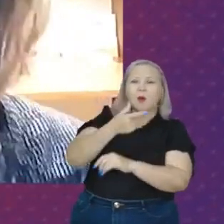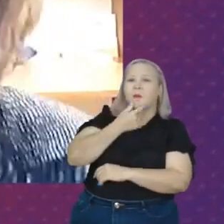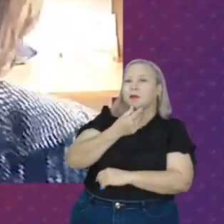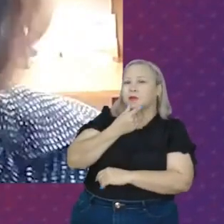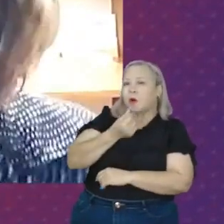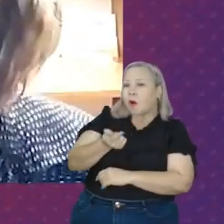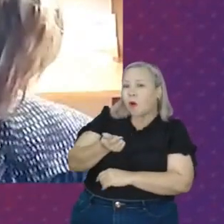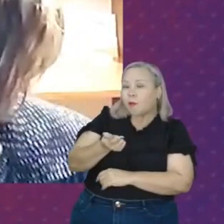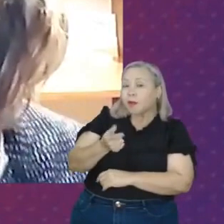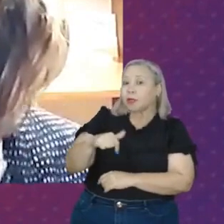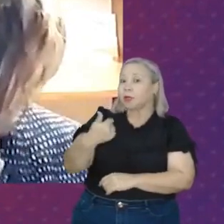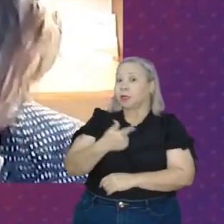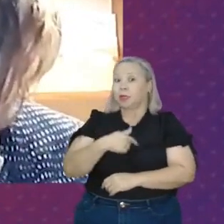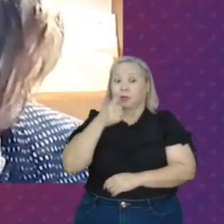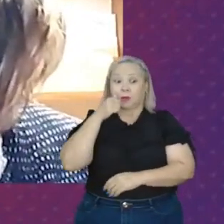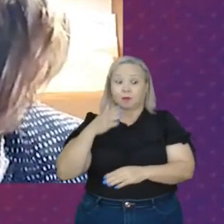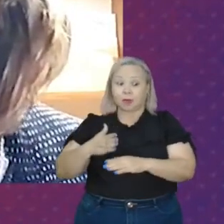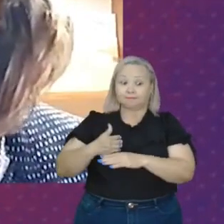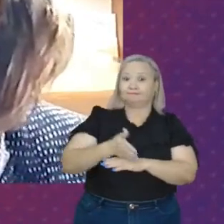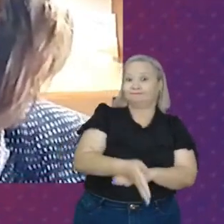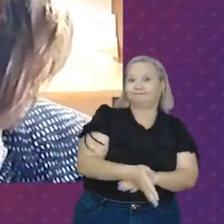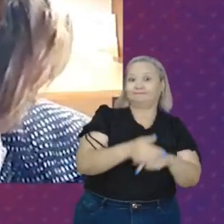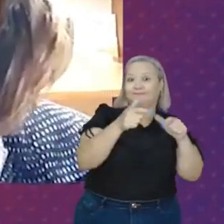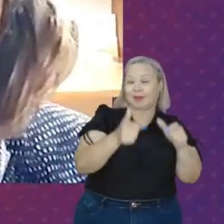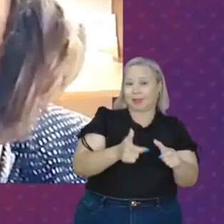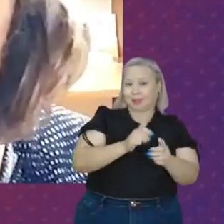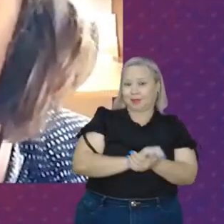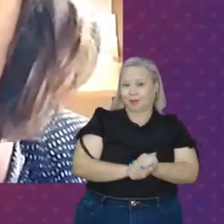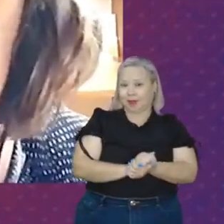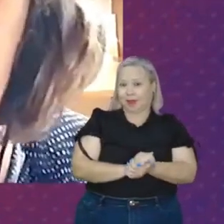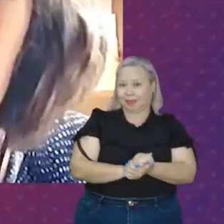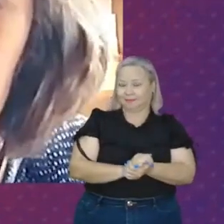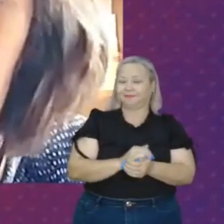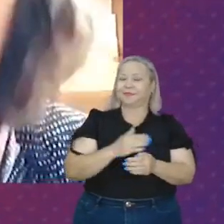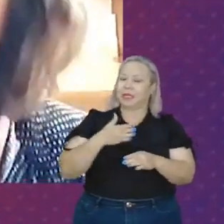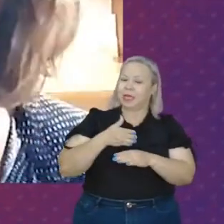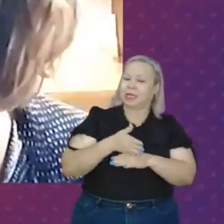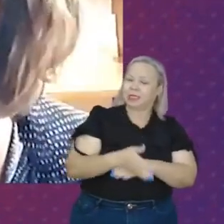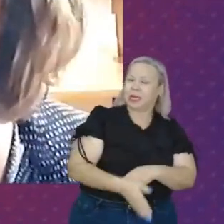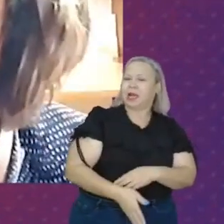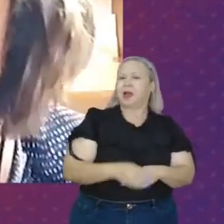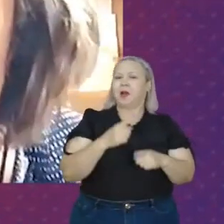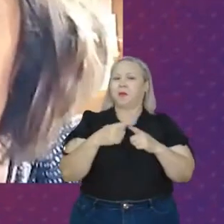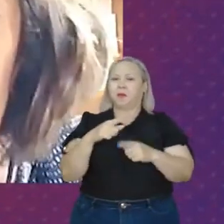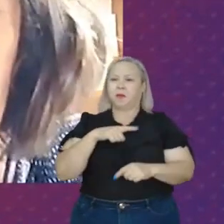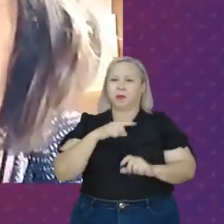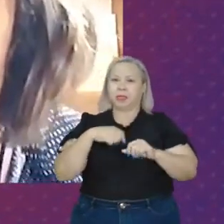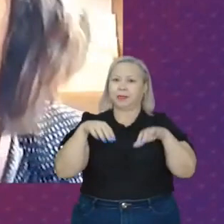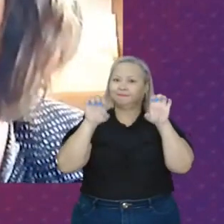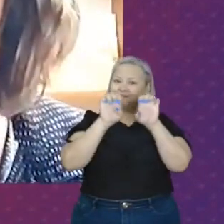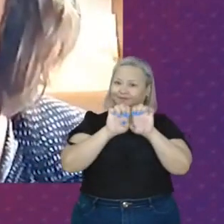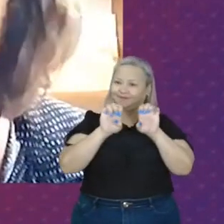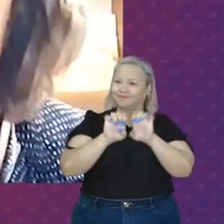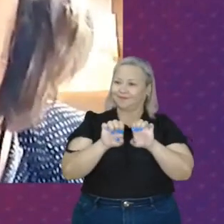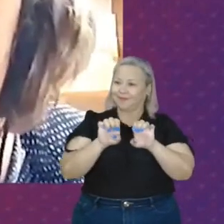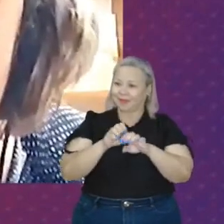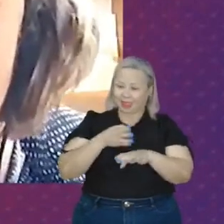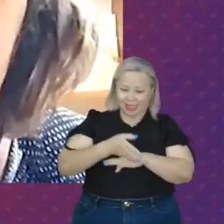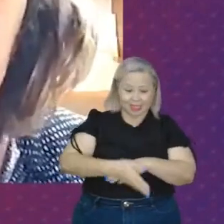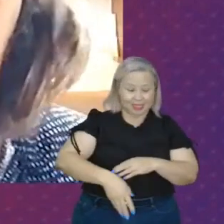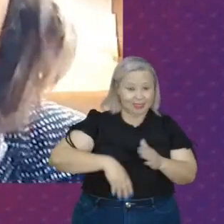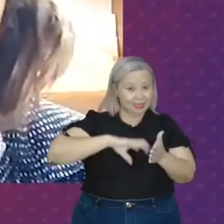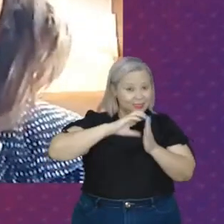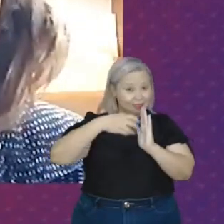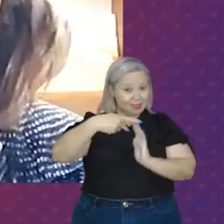homens, e nós, mulheres, adentramos esses espaços, e adentramos porque temos uma estrutura dentro do Partido